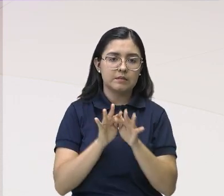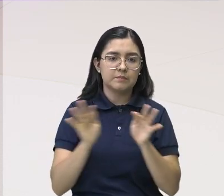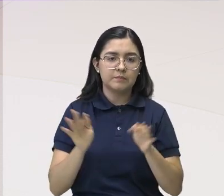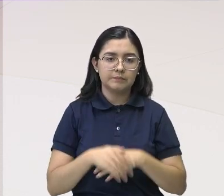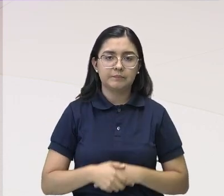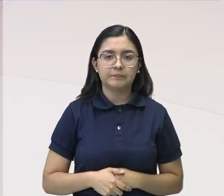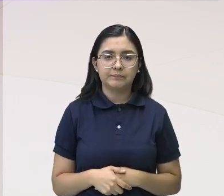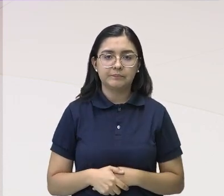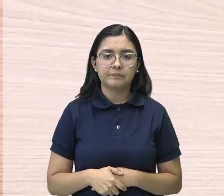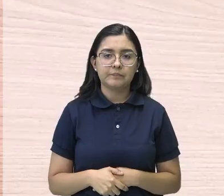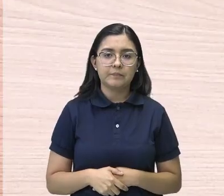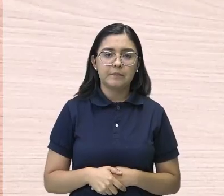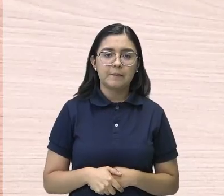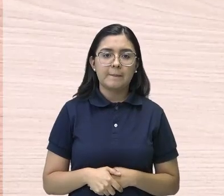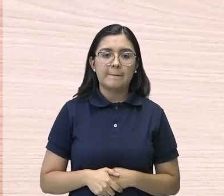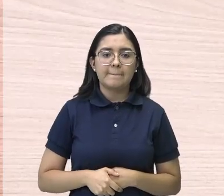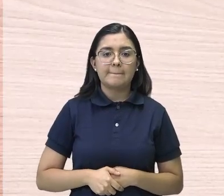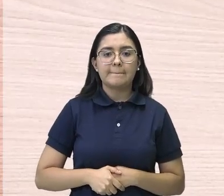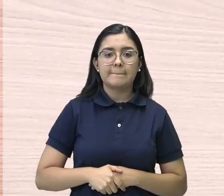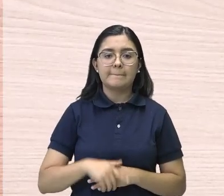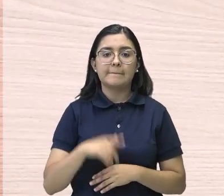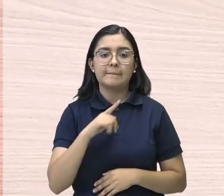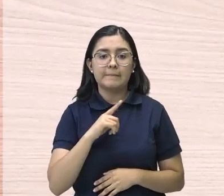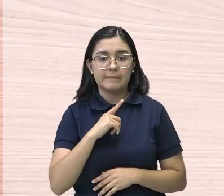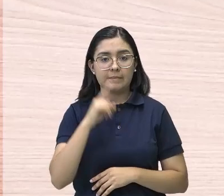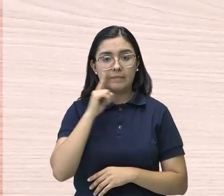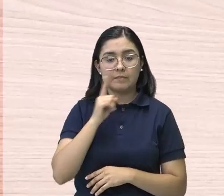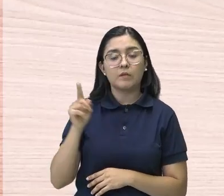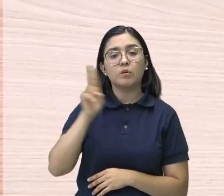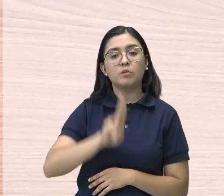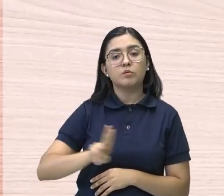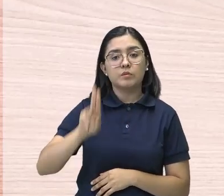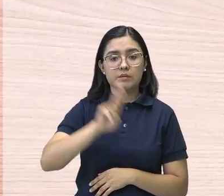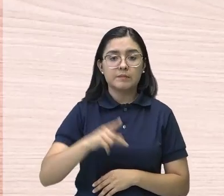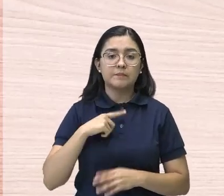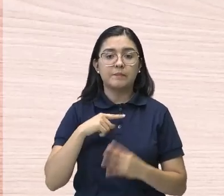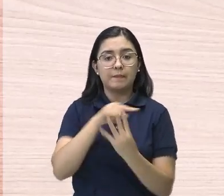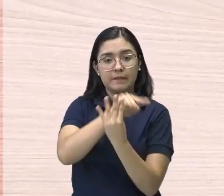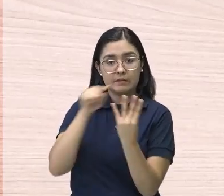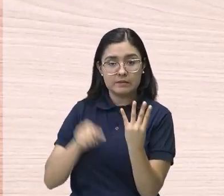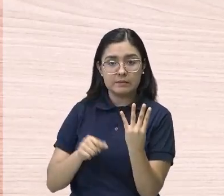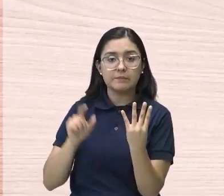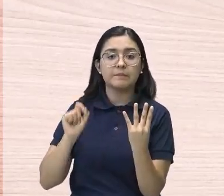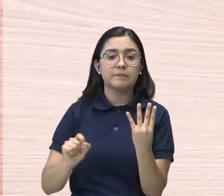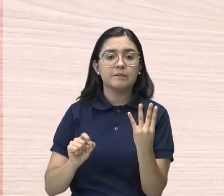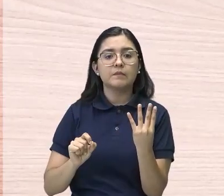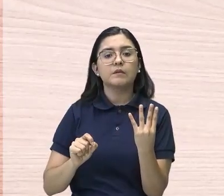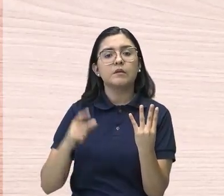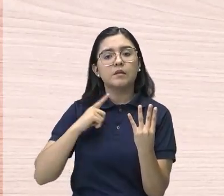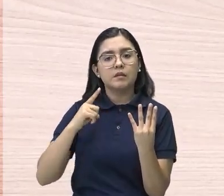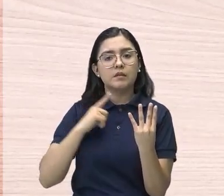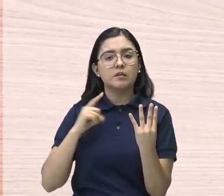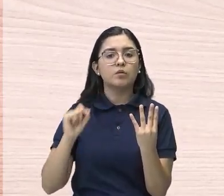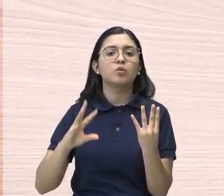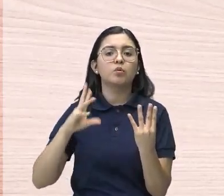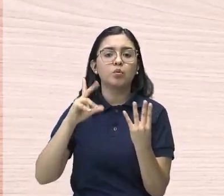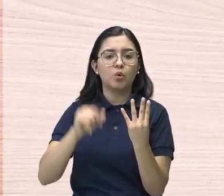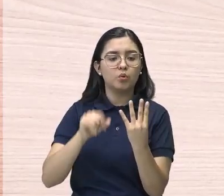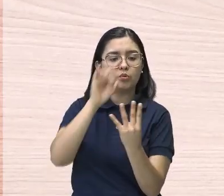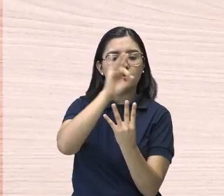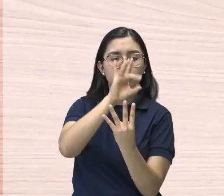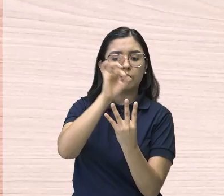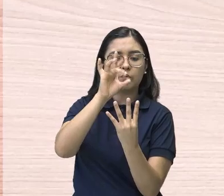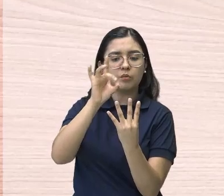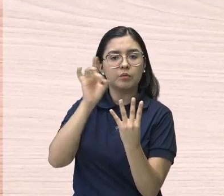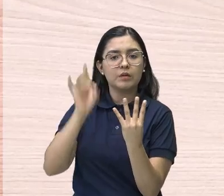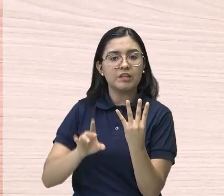lá! Permutação simples. Utilizamos a permutação simples quando possuímos todos os